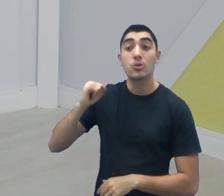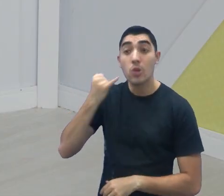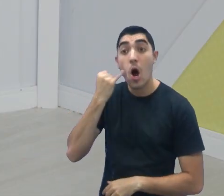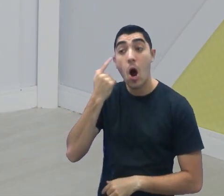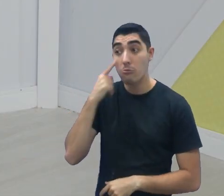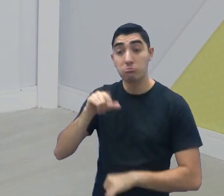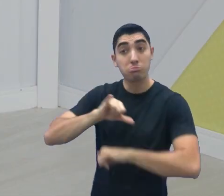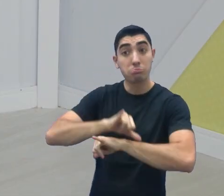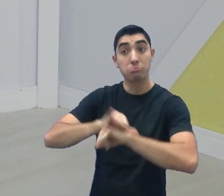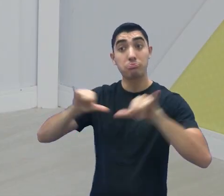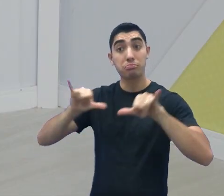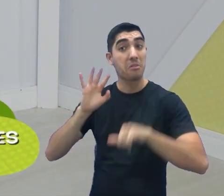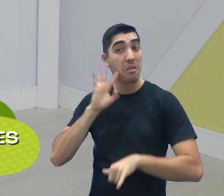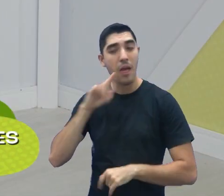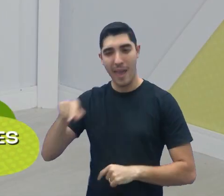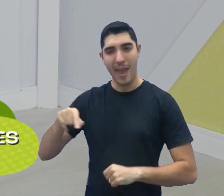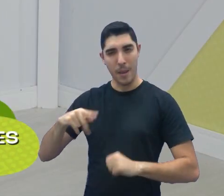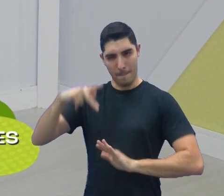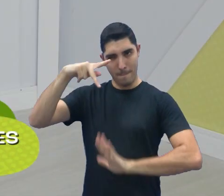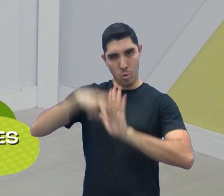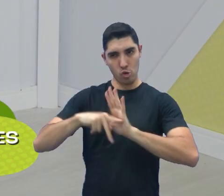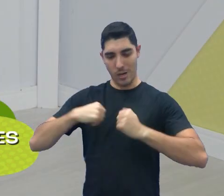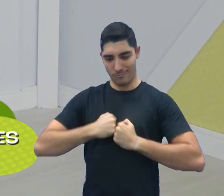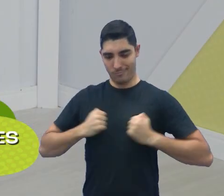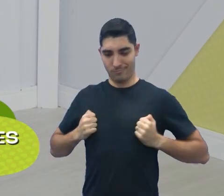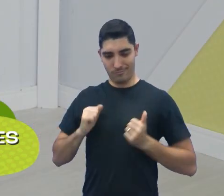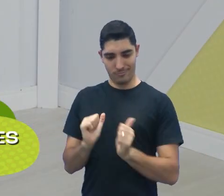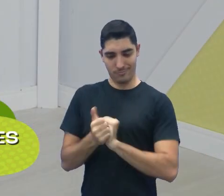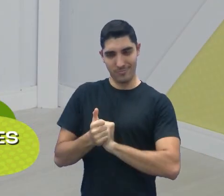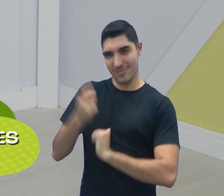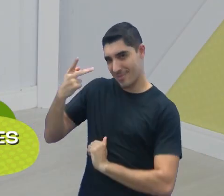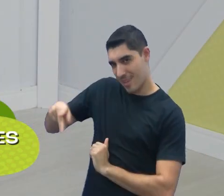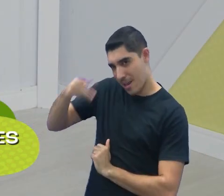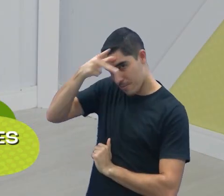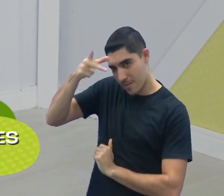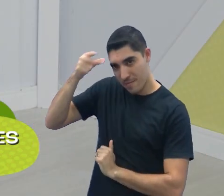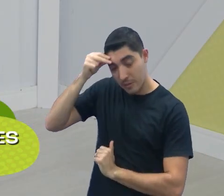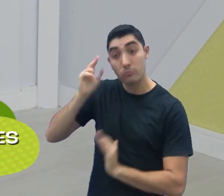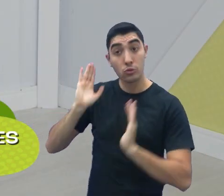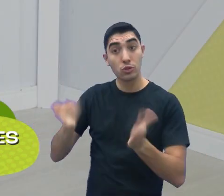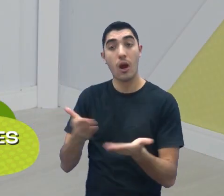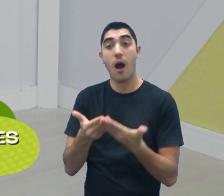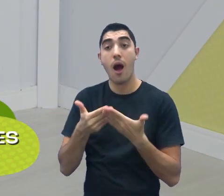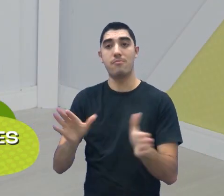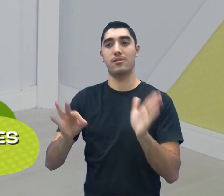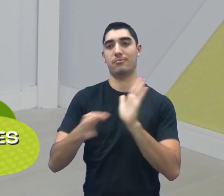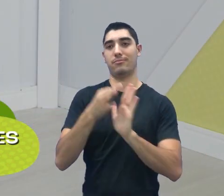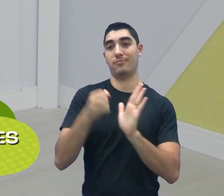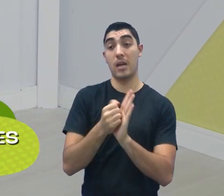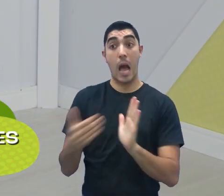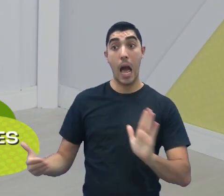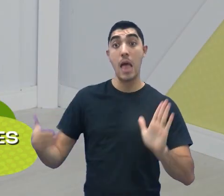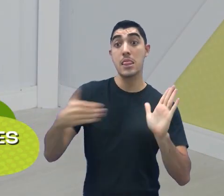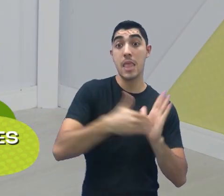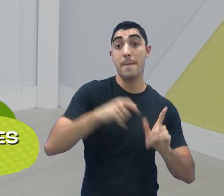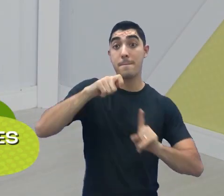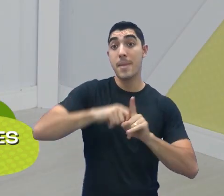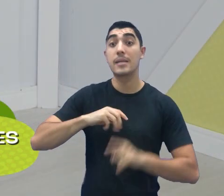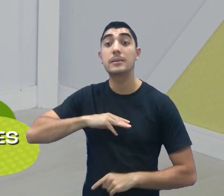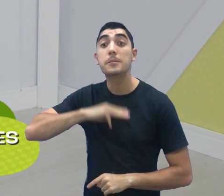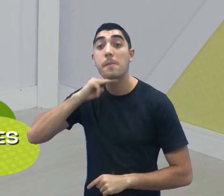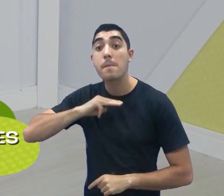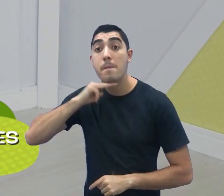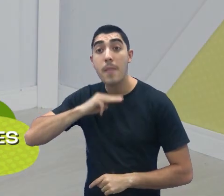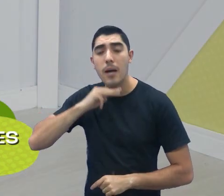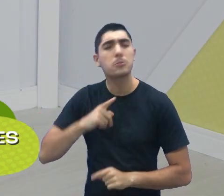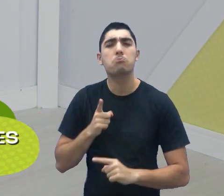bacana. As seletivas do programa Atleta Cidadão da Prefeitura de São José já estão acontecendo e vão até março, hein? As seletivas têm o objetivo de preencher